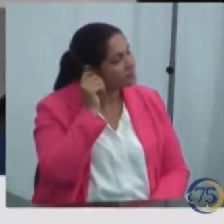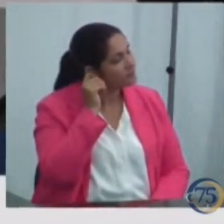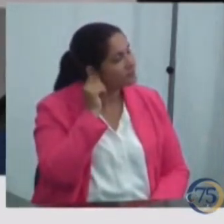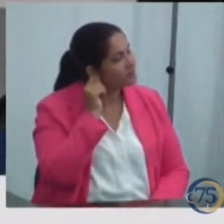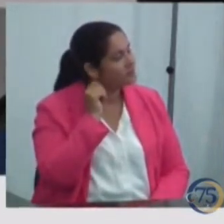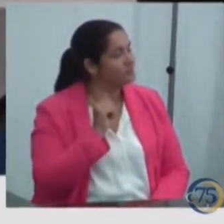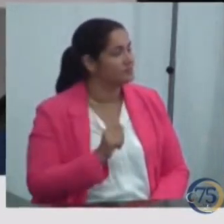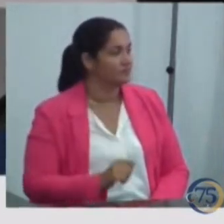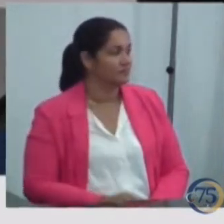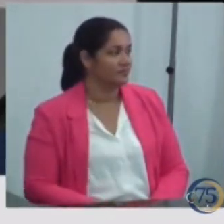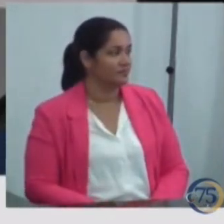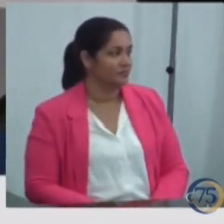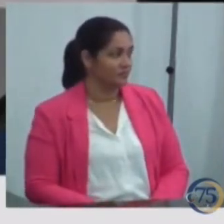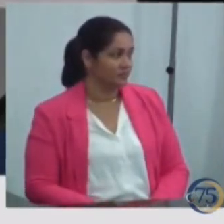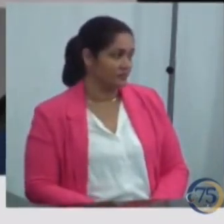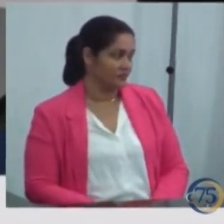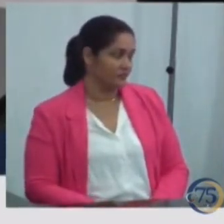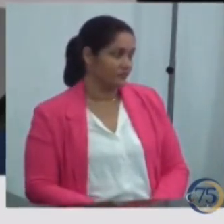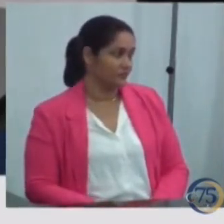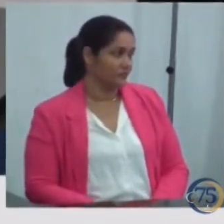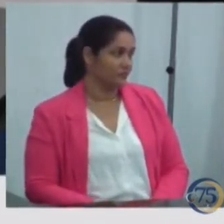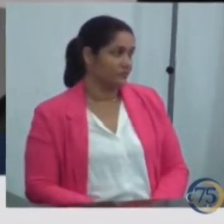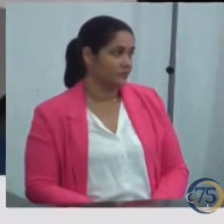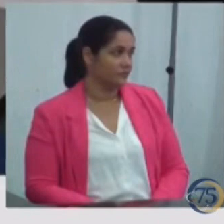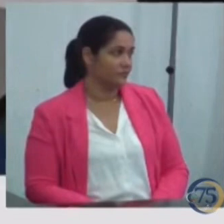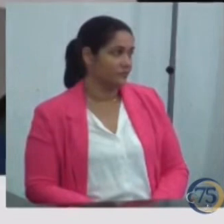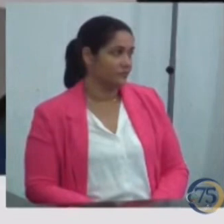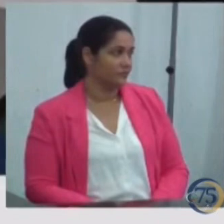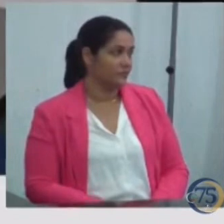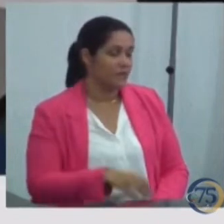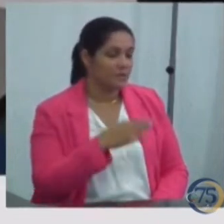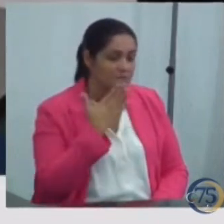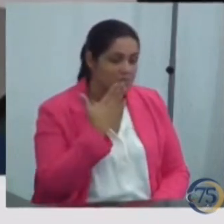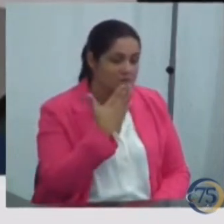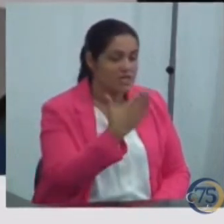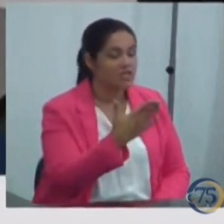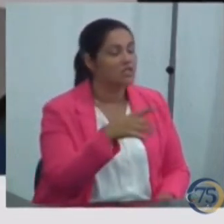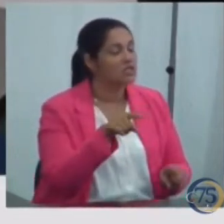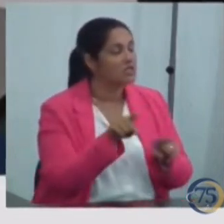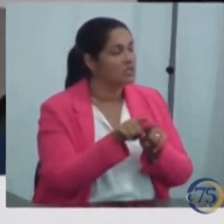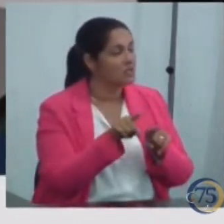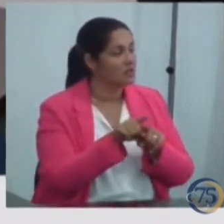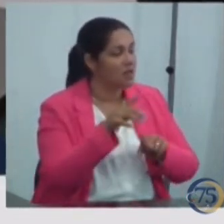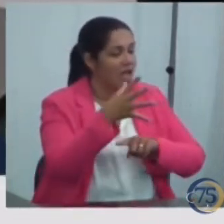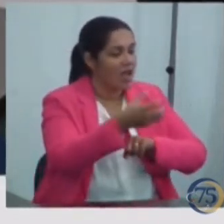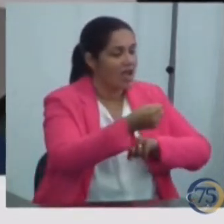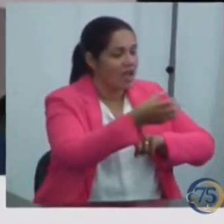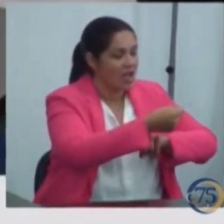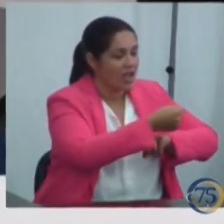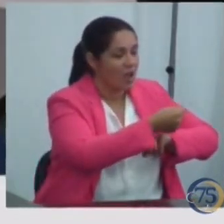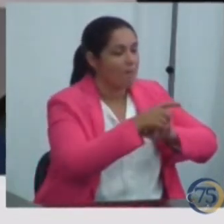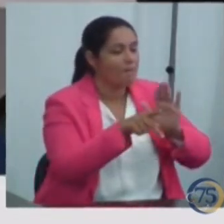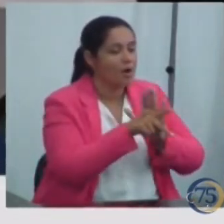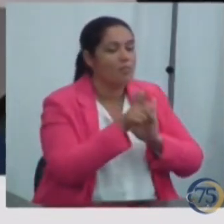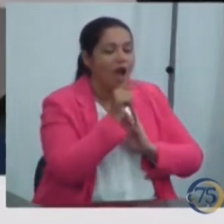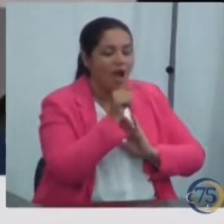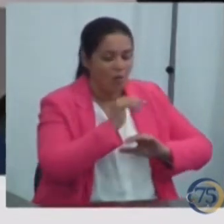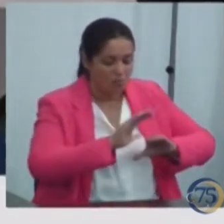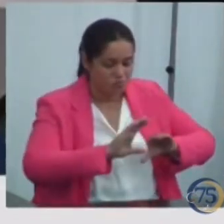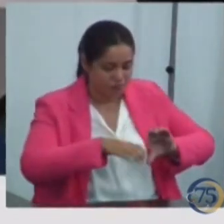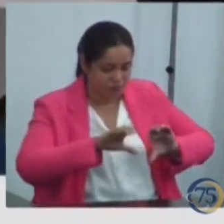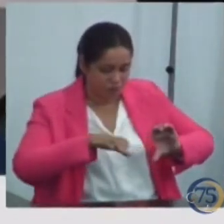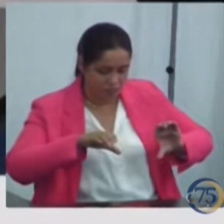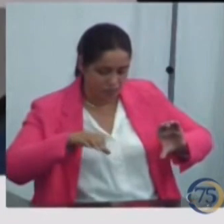de uma de uma a coleta destinação e tratamento e esgoto daquela localidade E é verdade